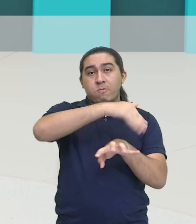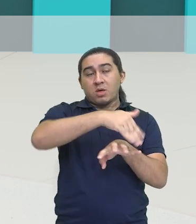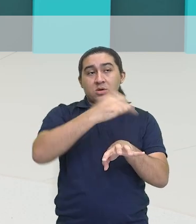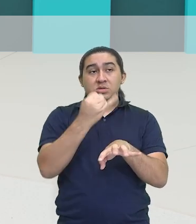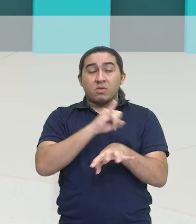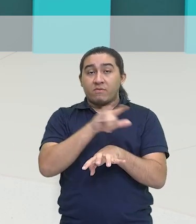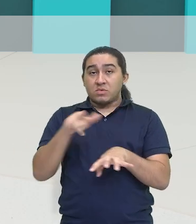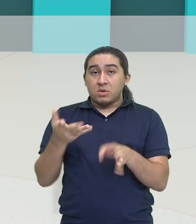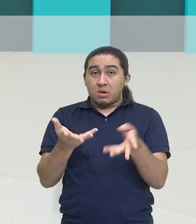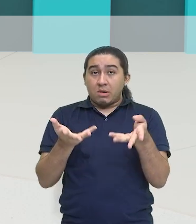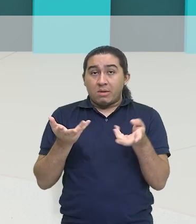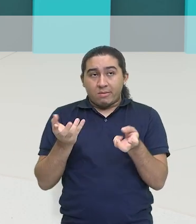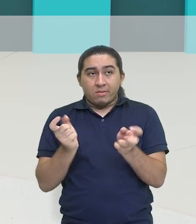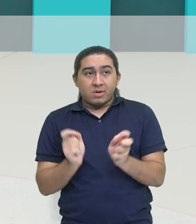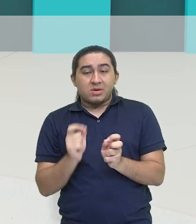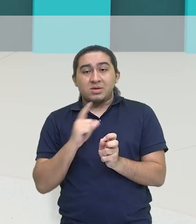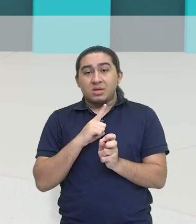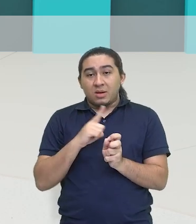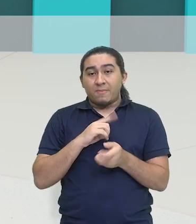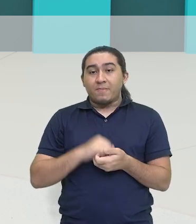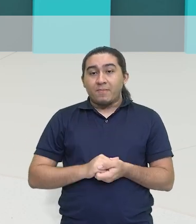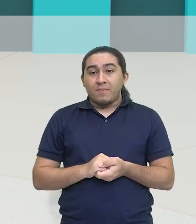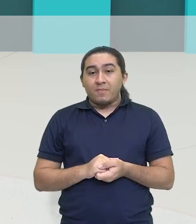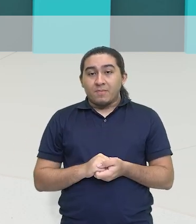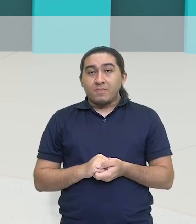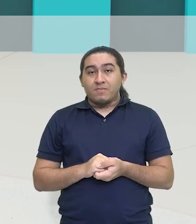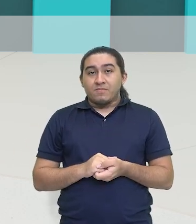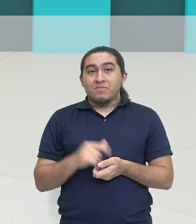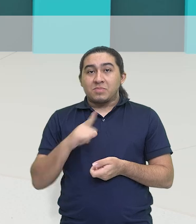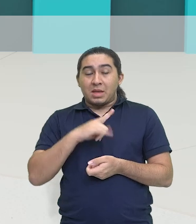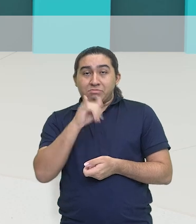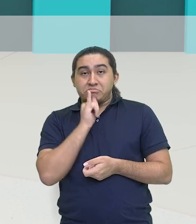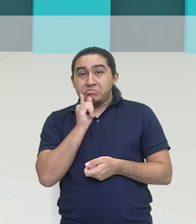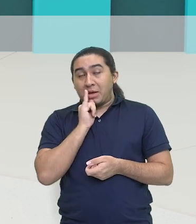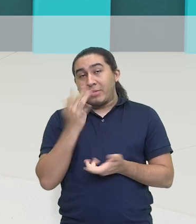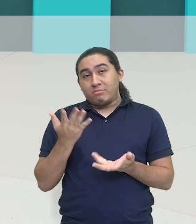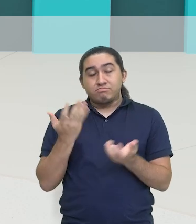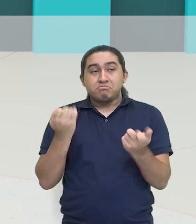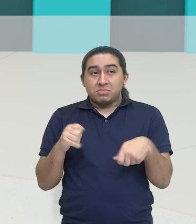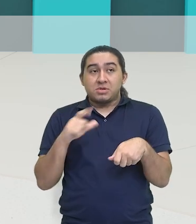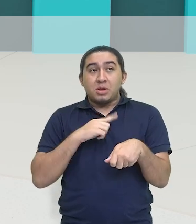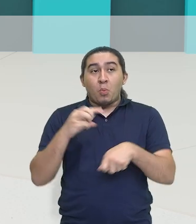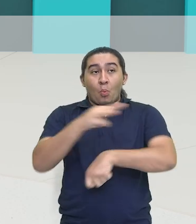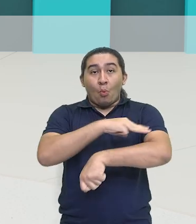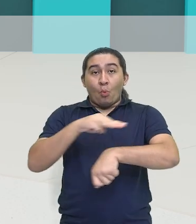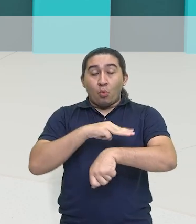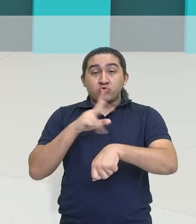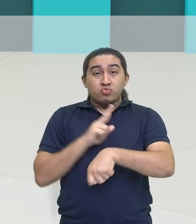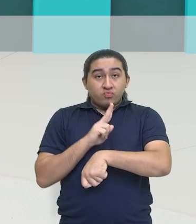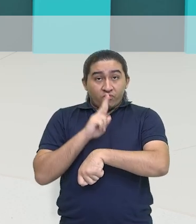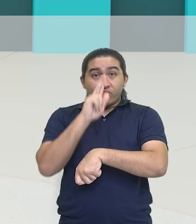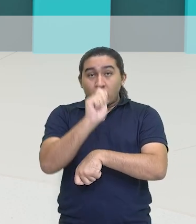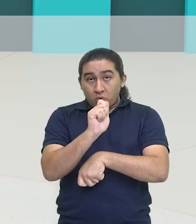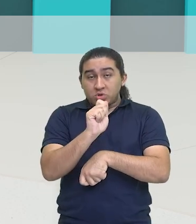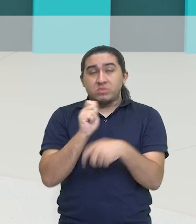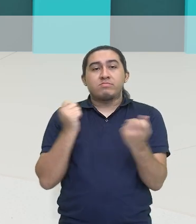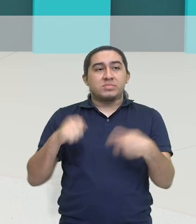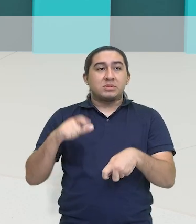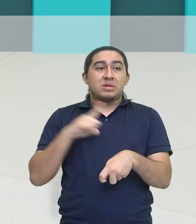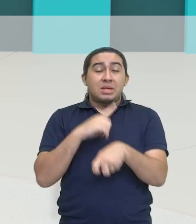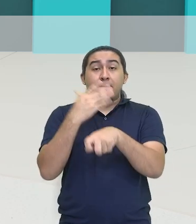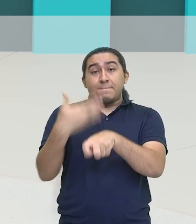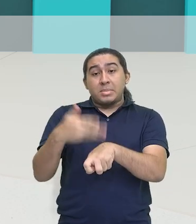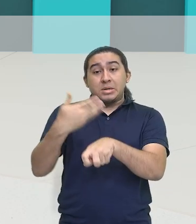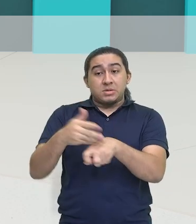você quer ficar com o bumbum mais proeminente, digamos assim, né, mais fortalecido, tem que